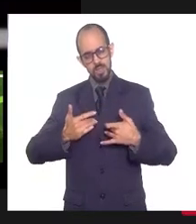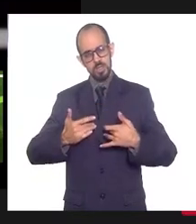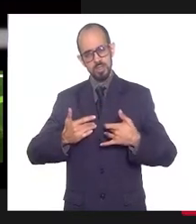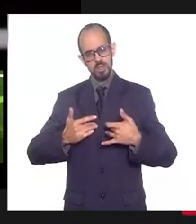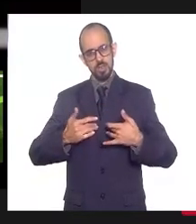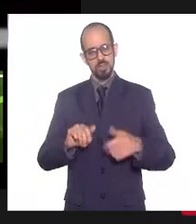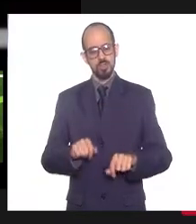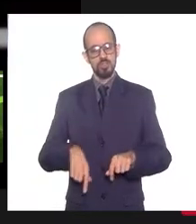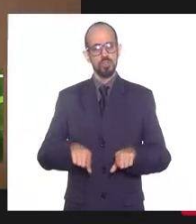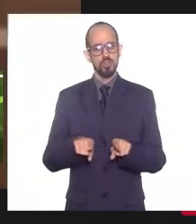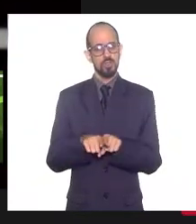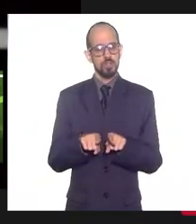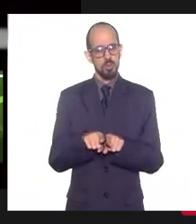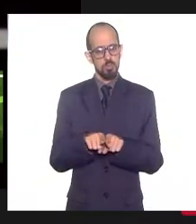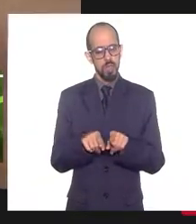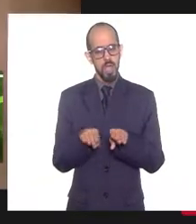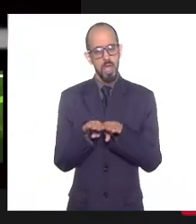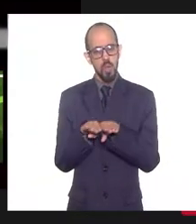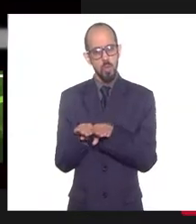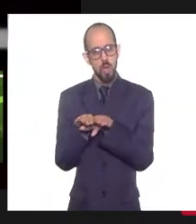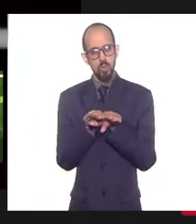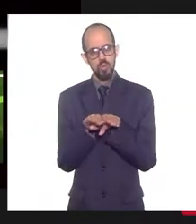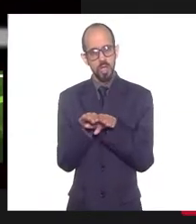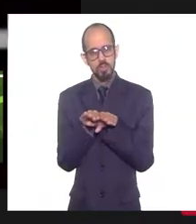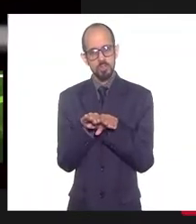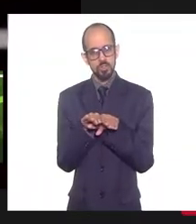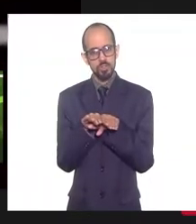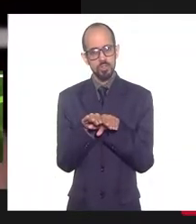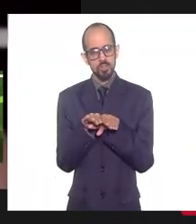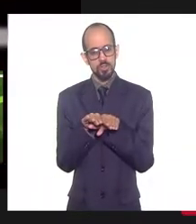em direção à igualdade